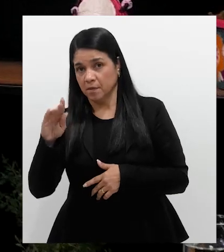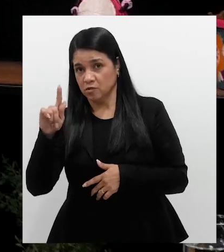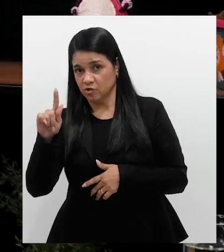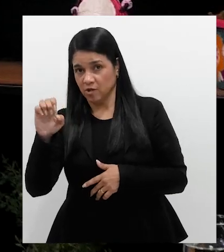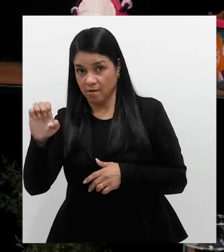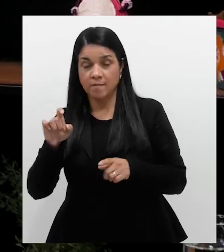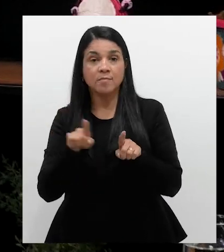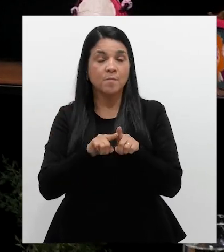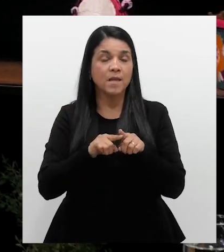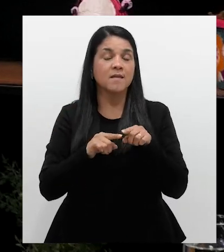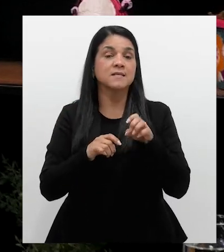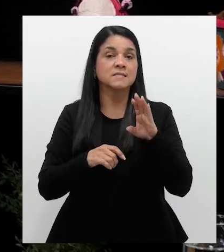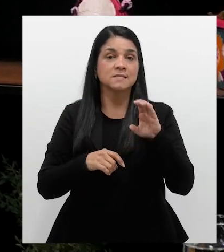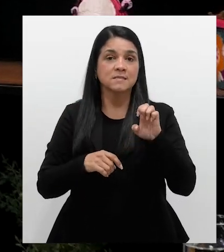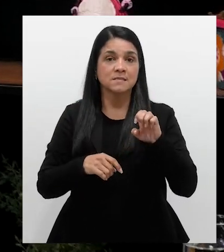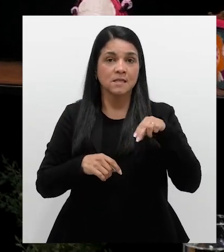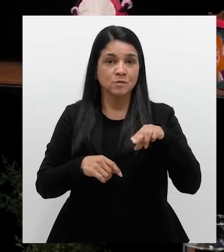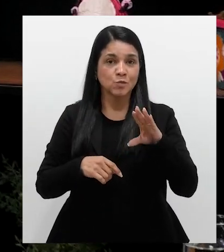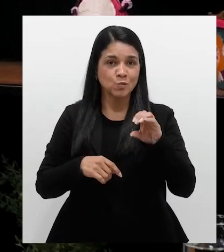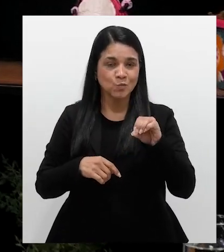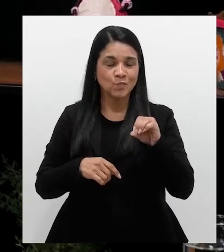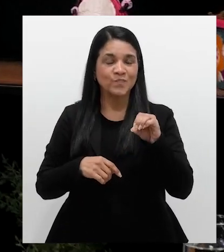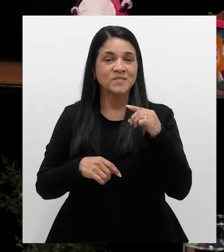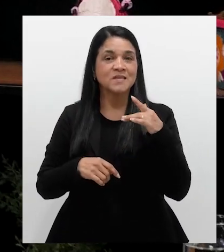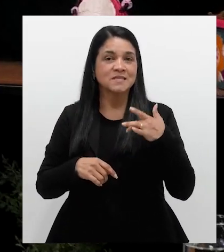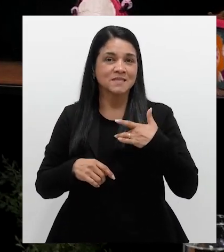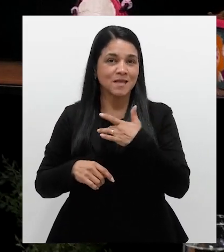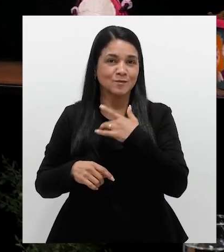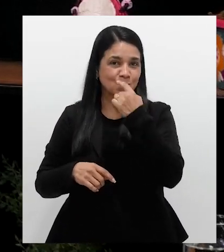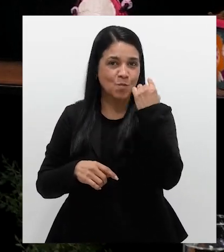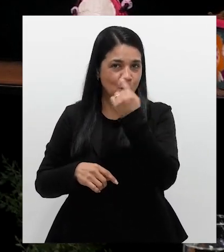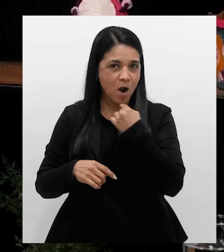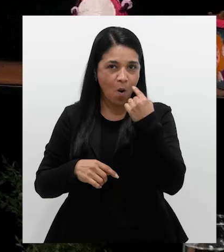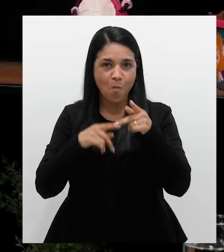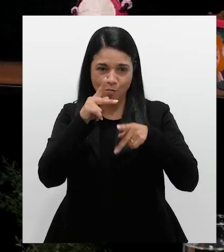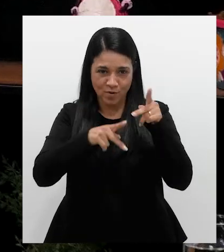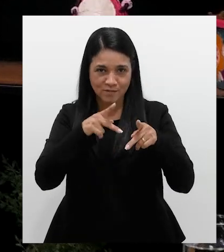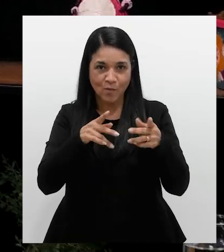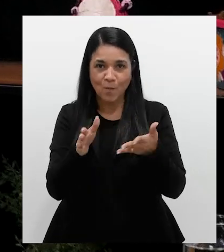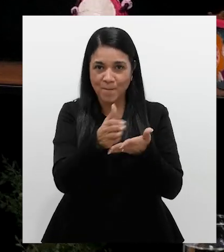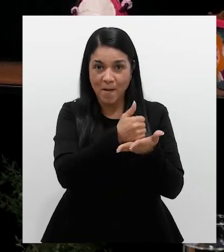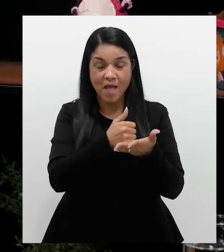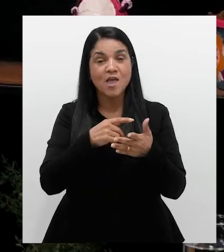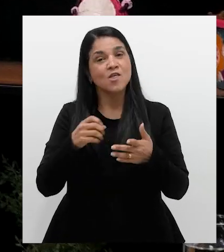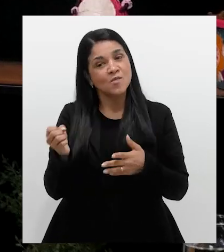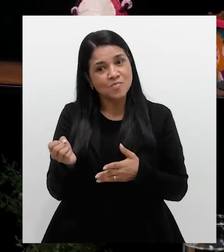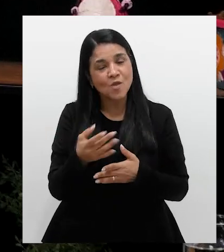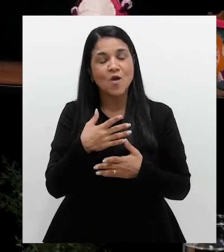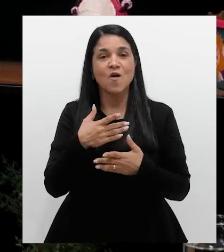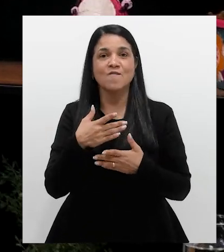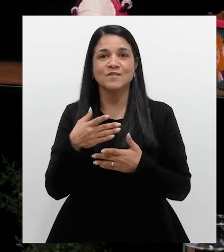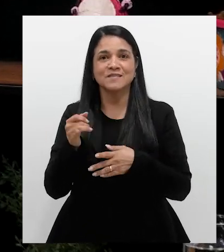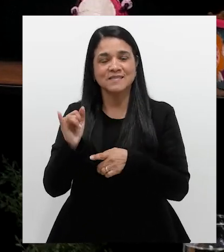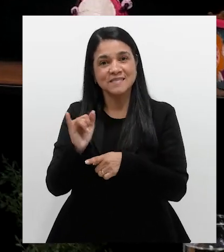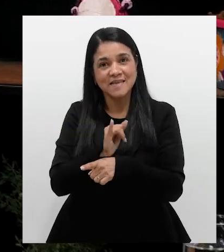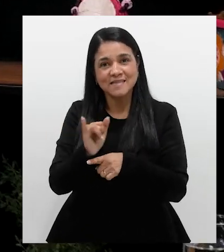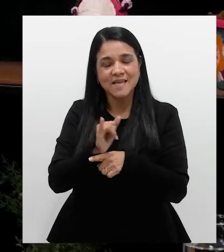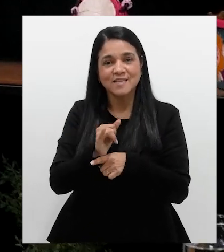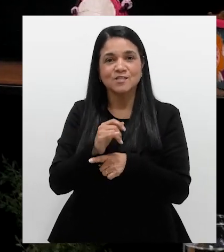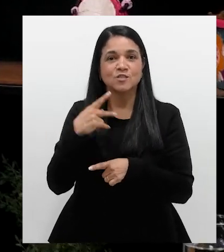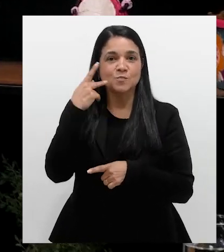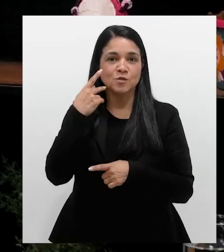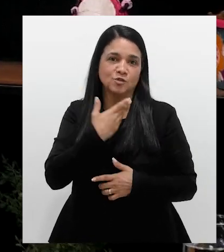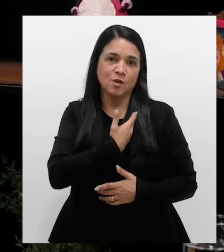da qualidade da saúde bucal da população. E isso é fundamental para que a gente possa traçar novas políticas públicas e